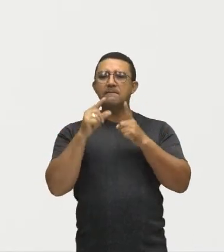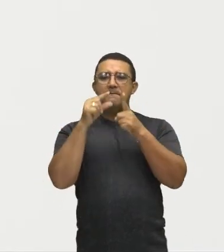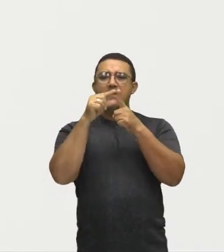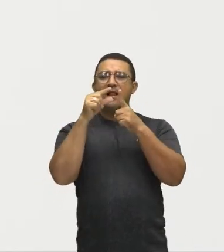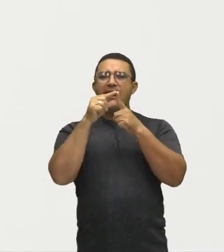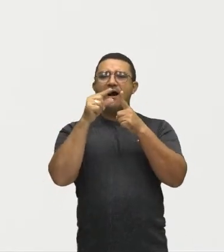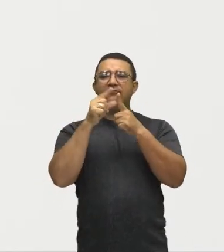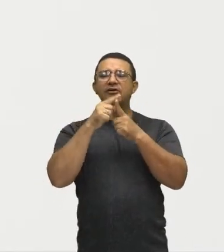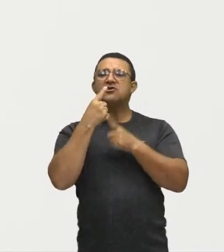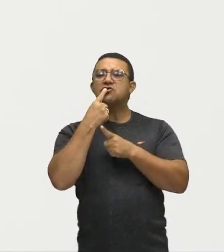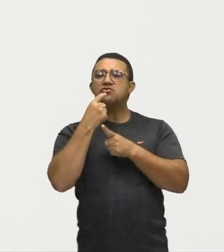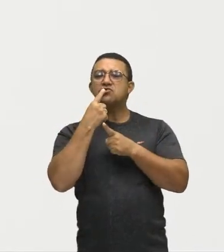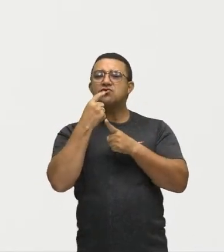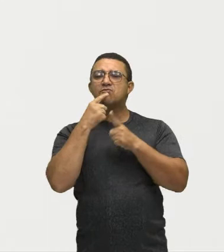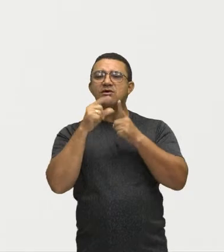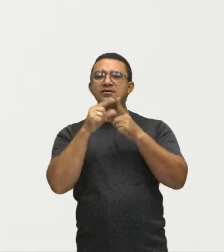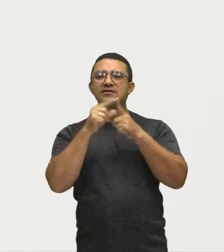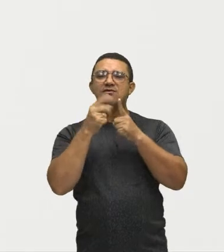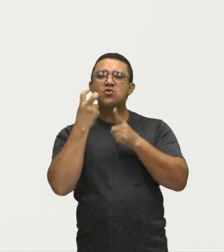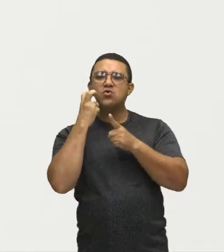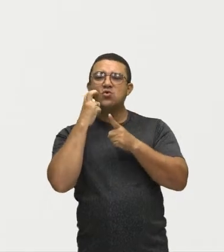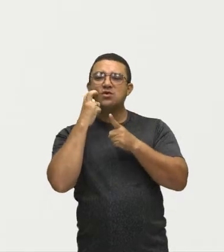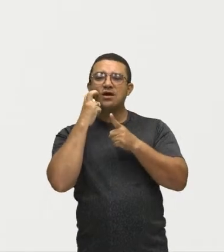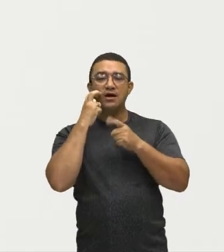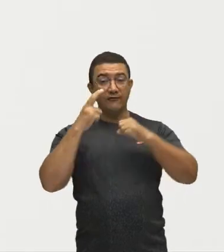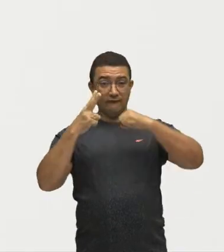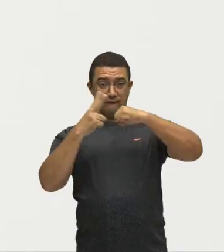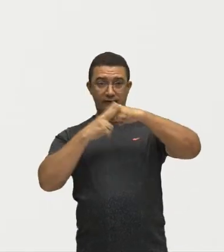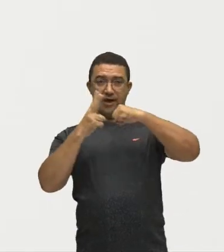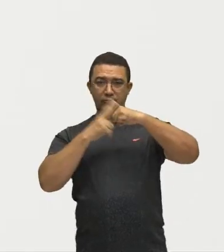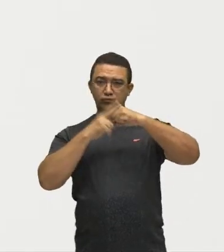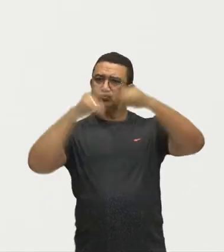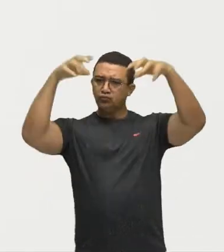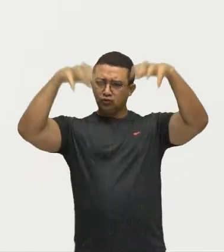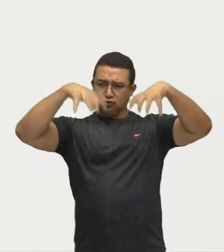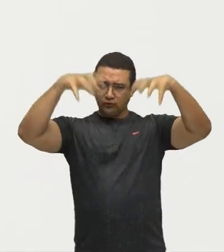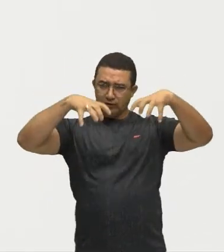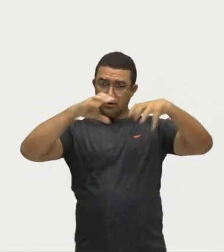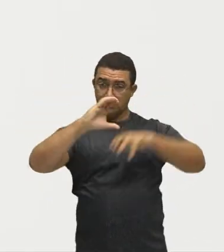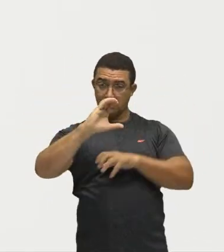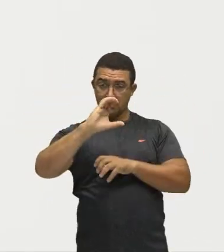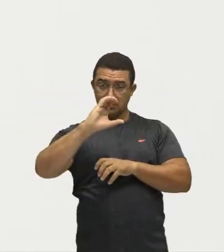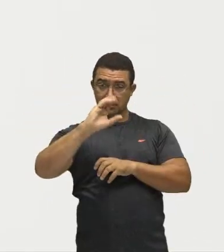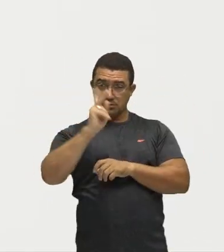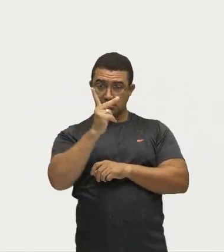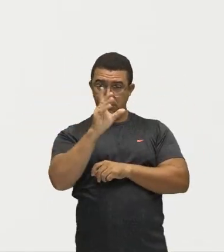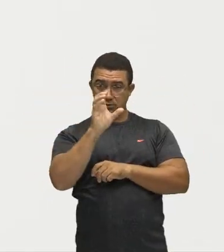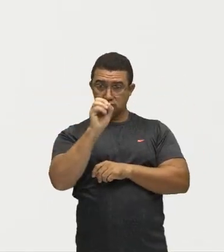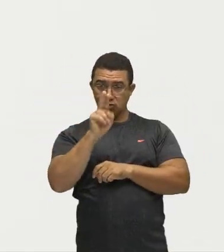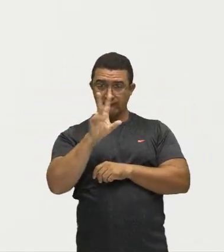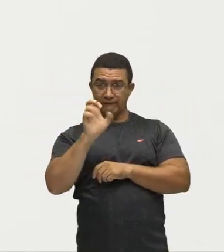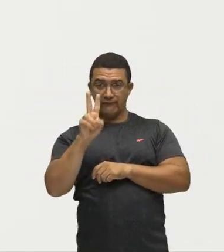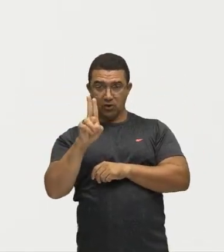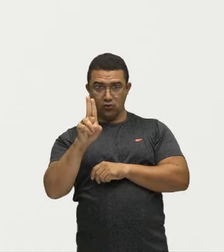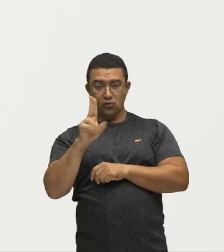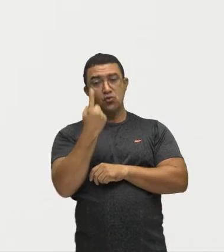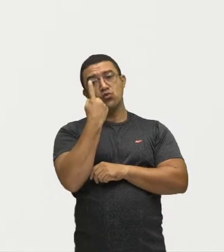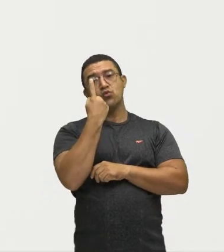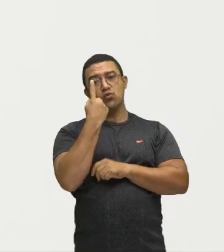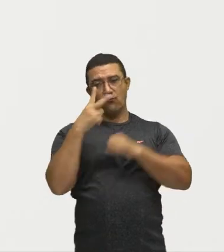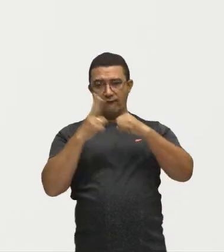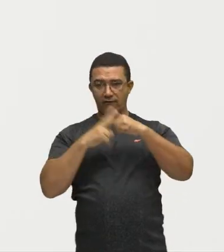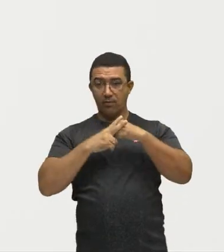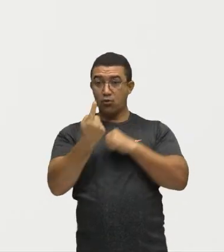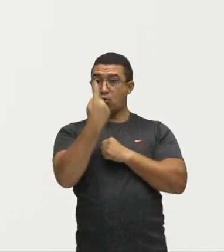essa palavra? Então, ele é um verbo, né? Então, é um verbo, por isso nós temos apenas um verbo nessa frase aí, olha só,